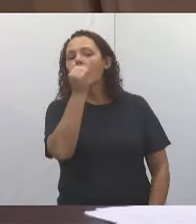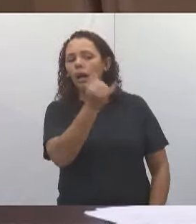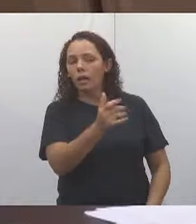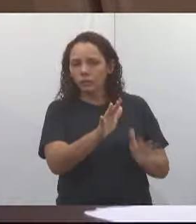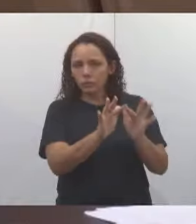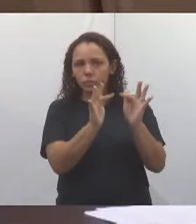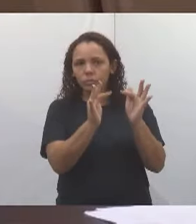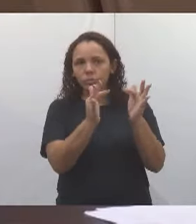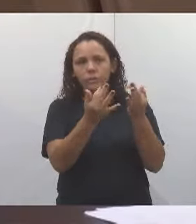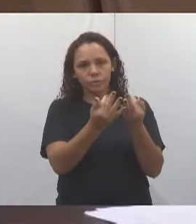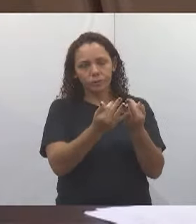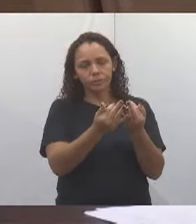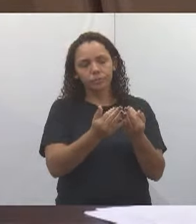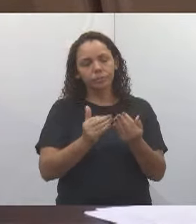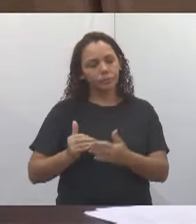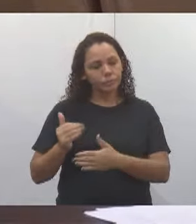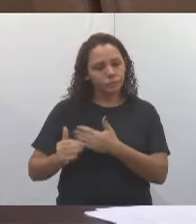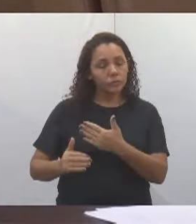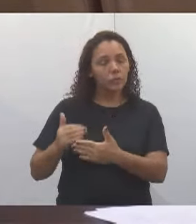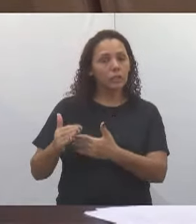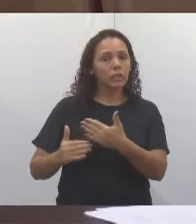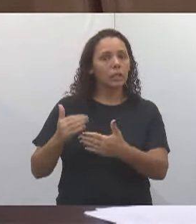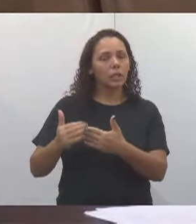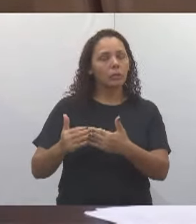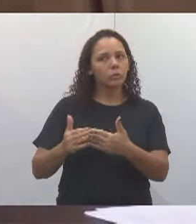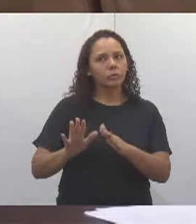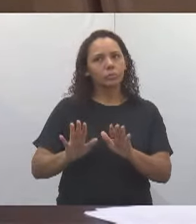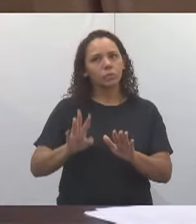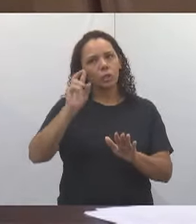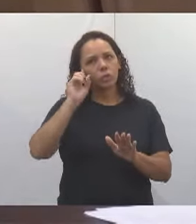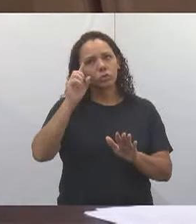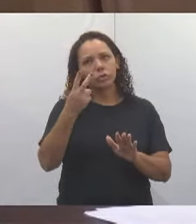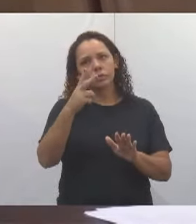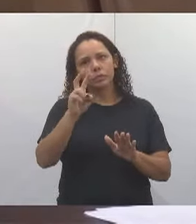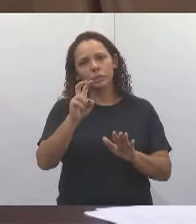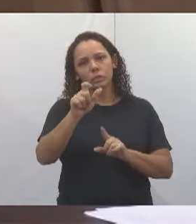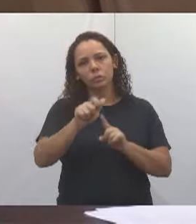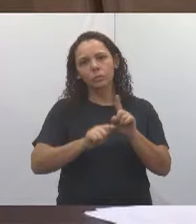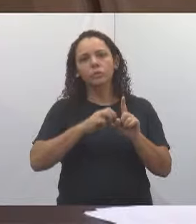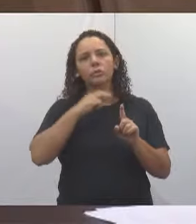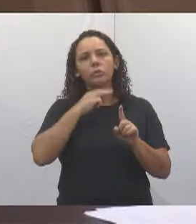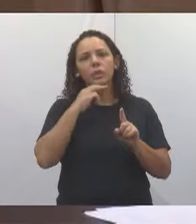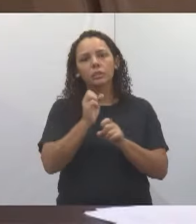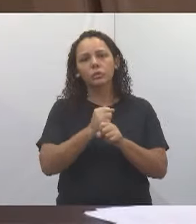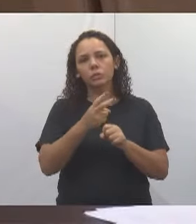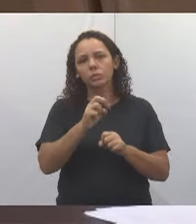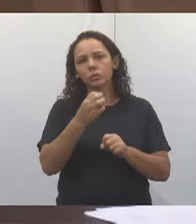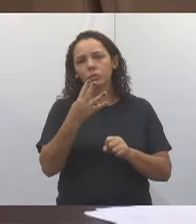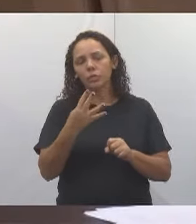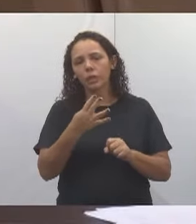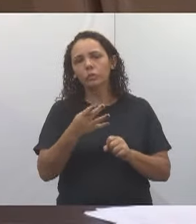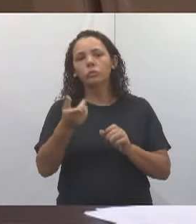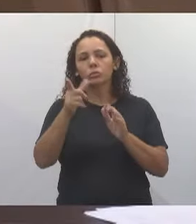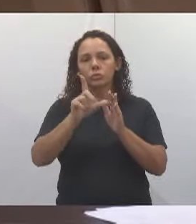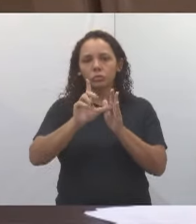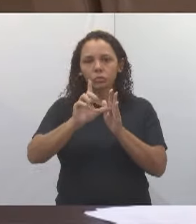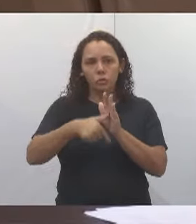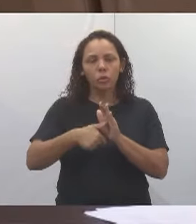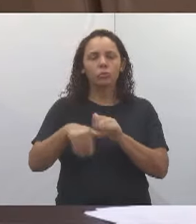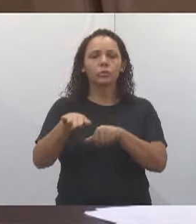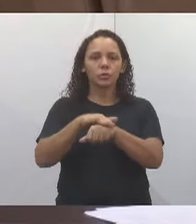passou um tempo, isso dia 25 do 3 de 2024, tivemos de novo o segundo contato com vocês.